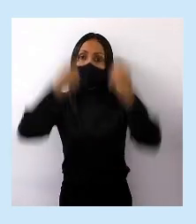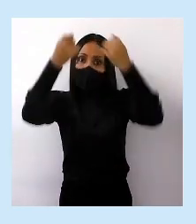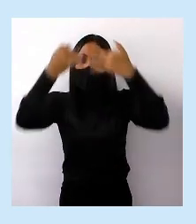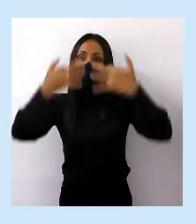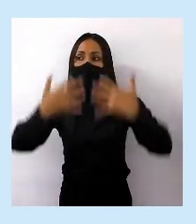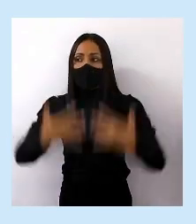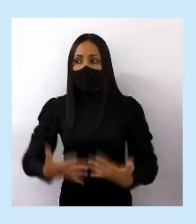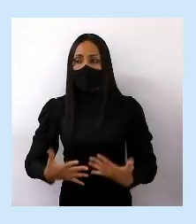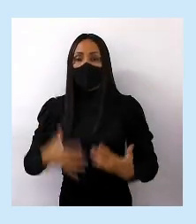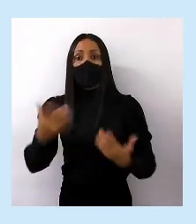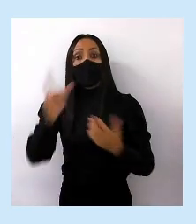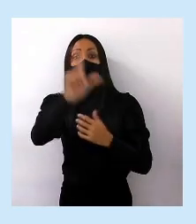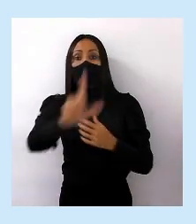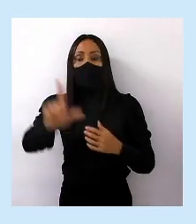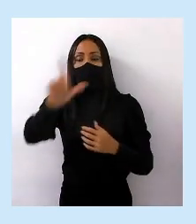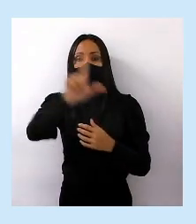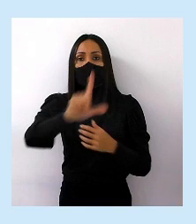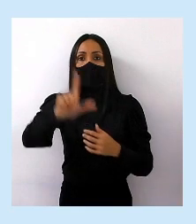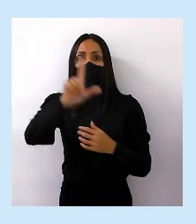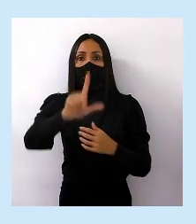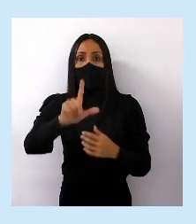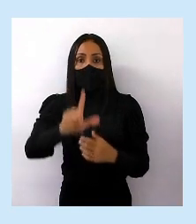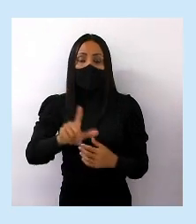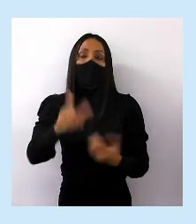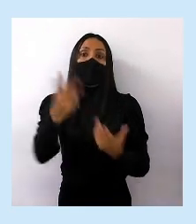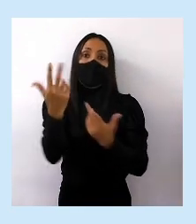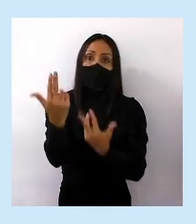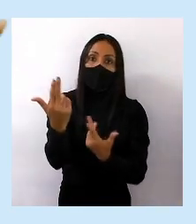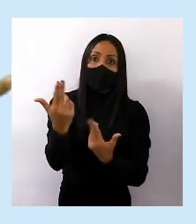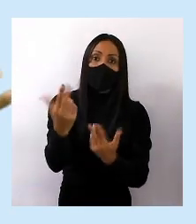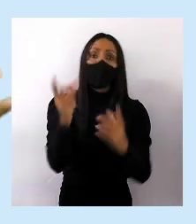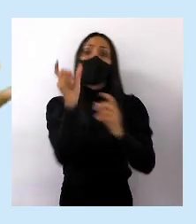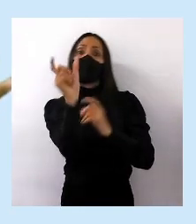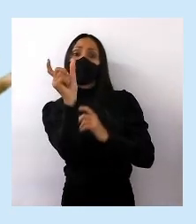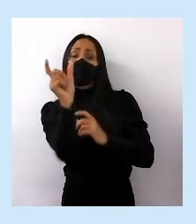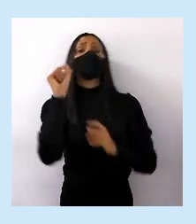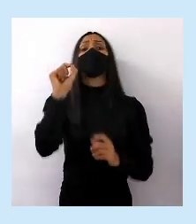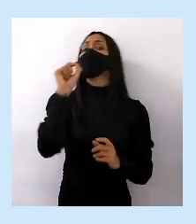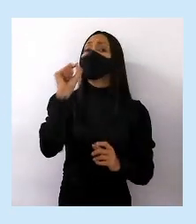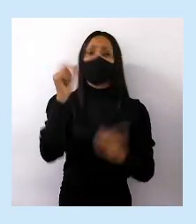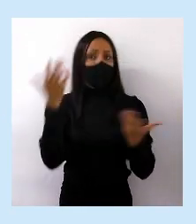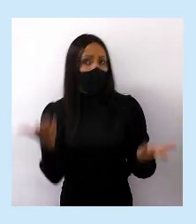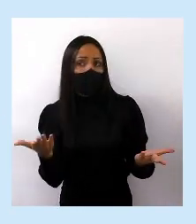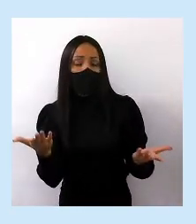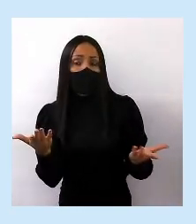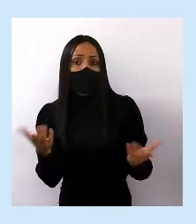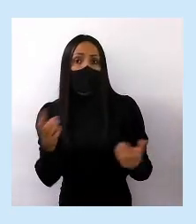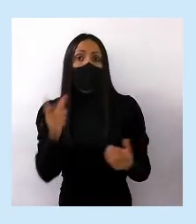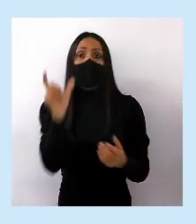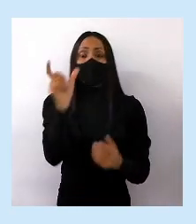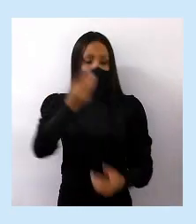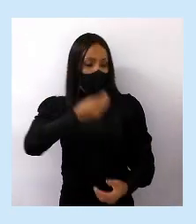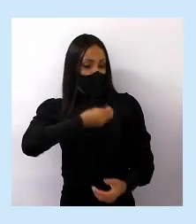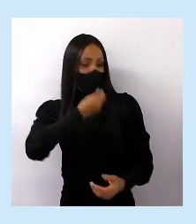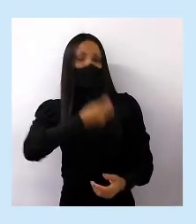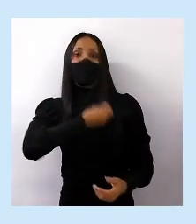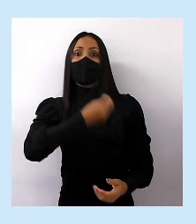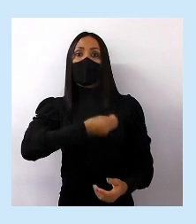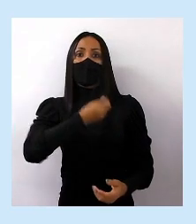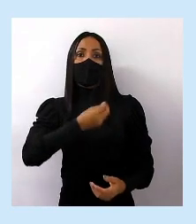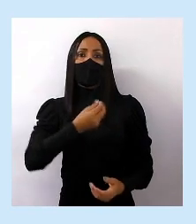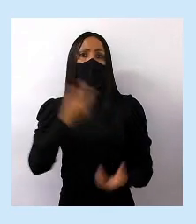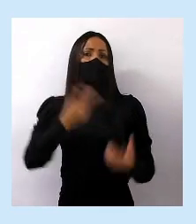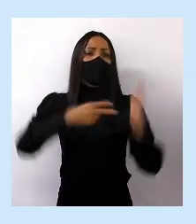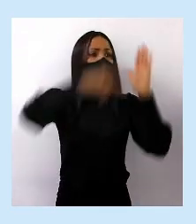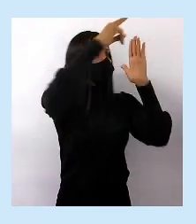né? A literatura, ela imita pela palavra. Ela imita o quê? Ela imita a vida. Tudo que você lê,